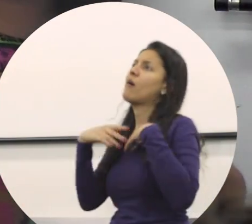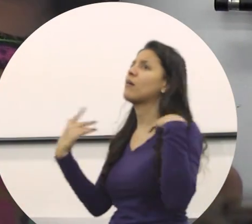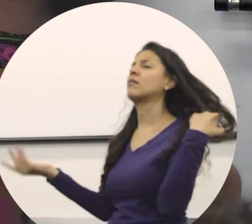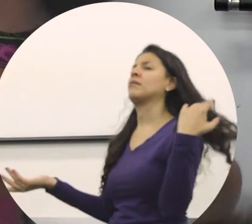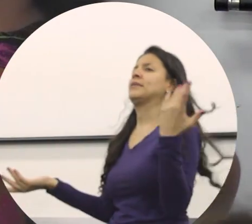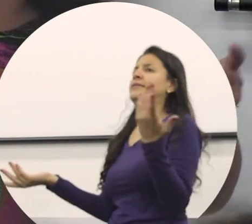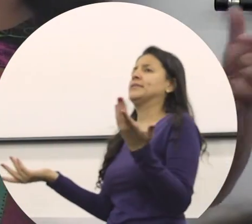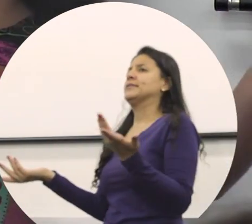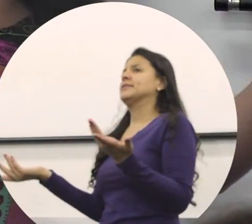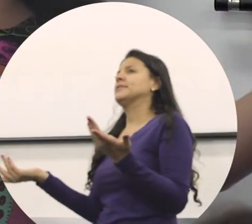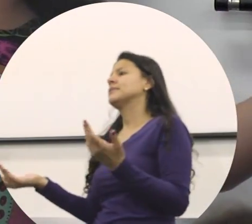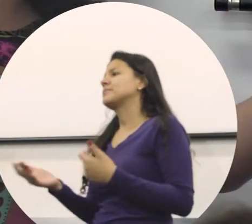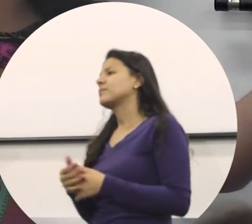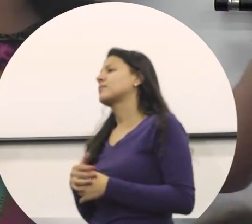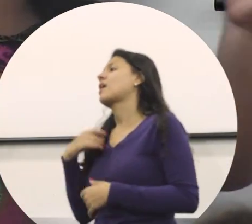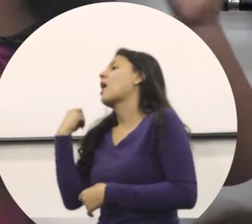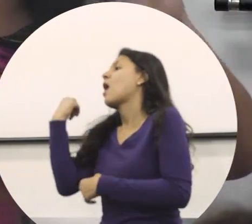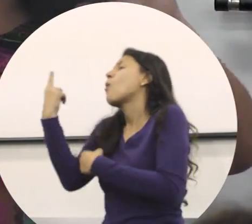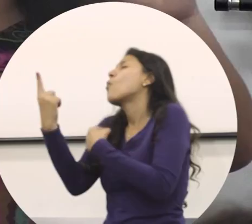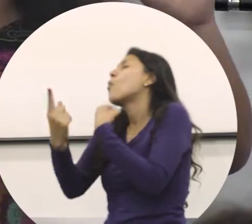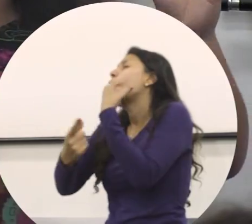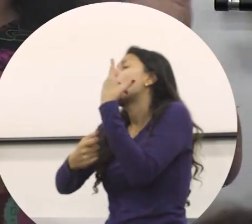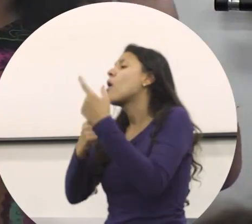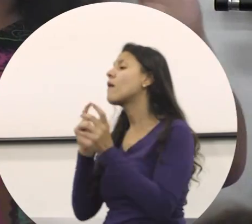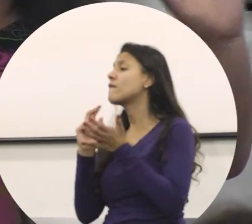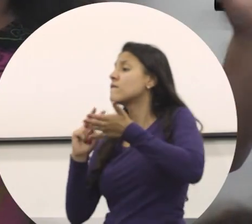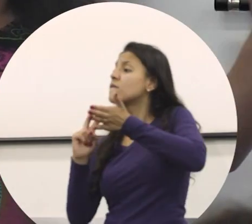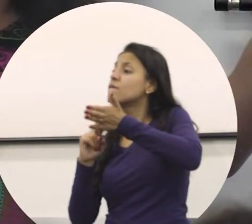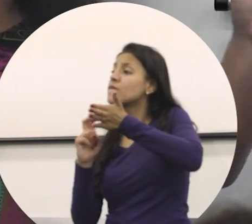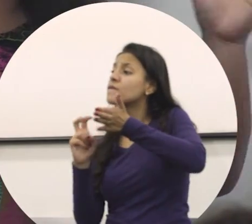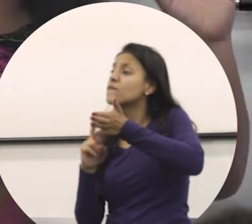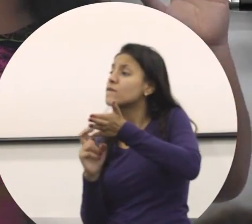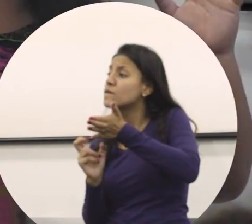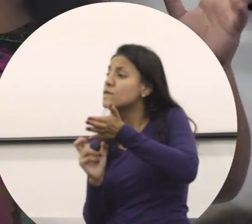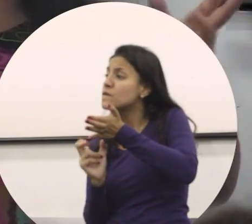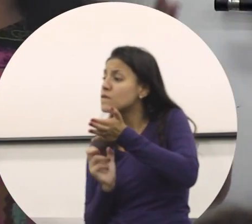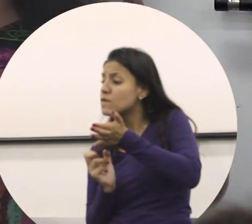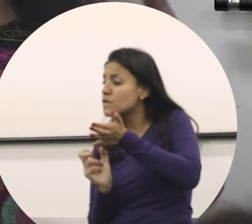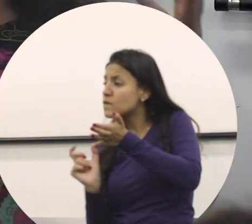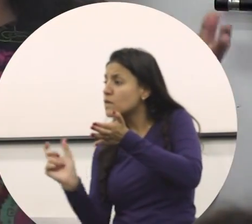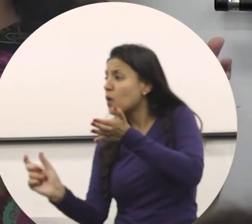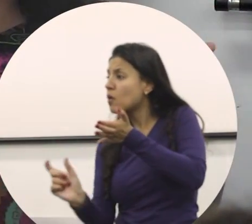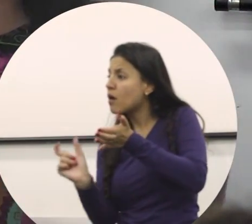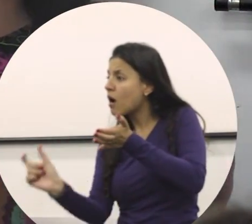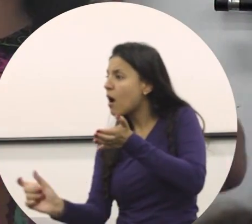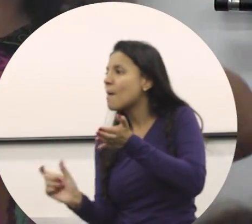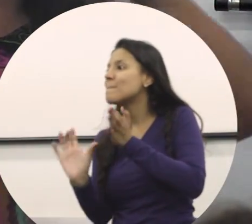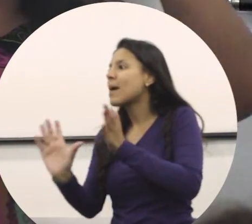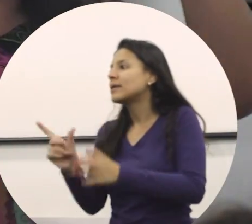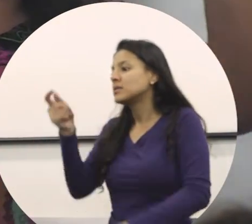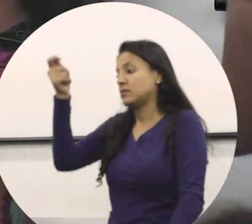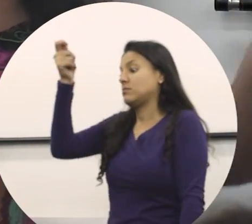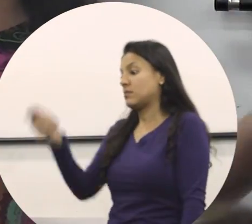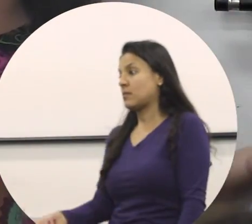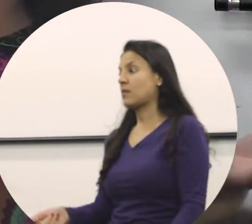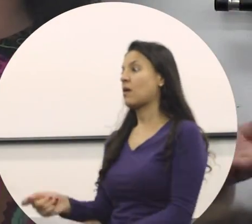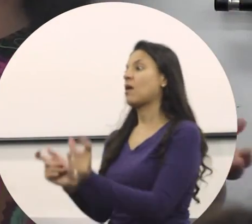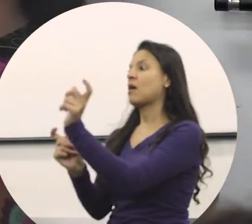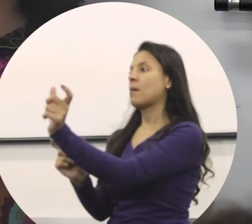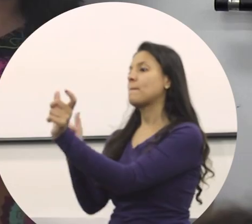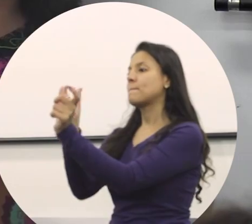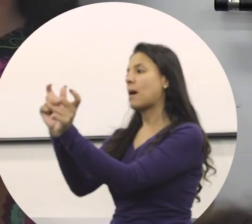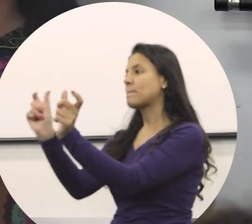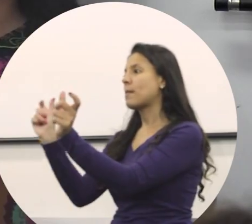história. Alguns poucos vocabulários, mas sem uma exigência de uma